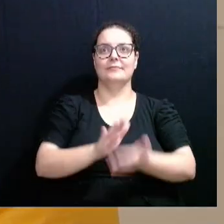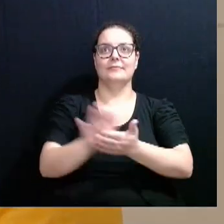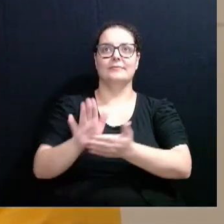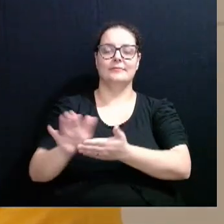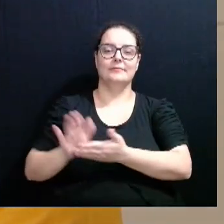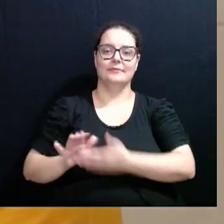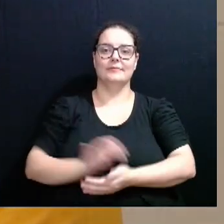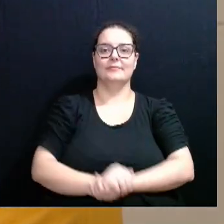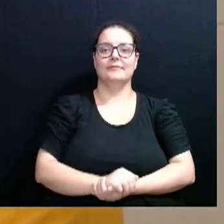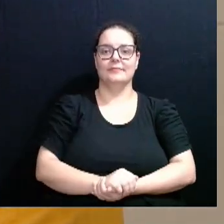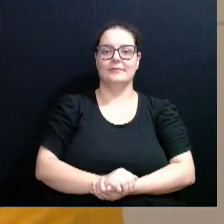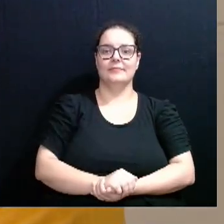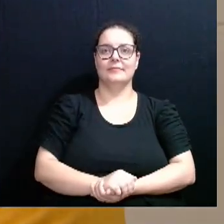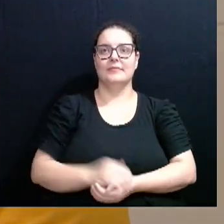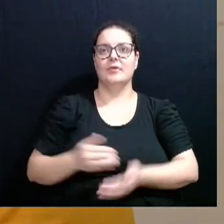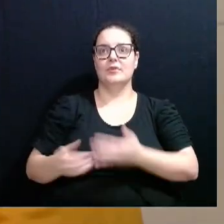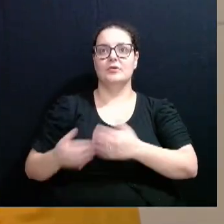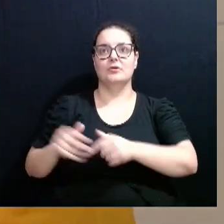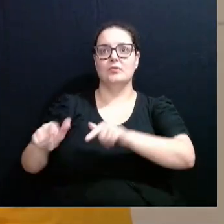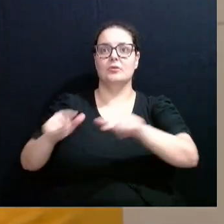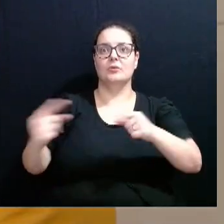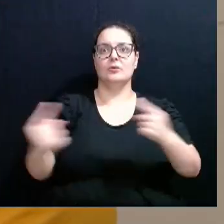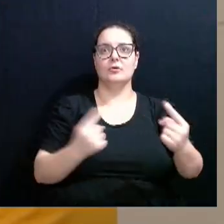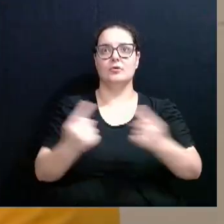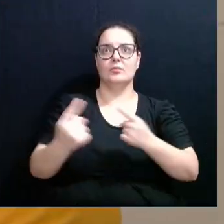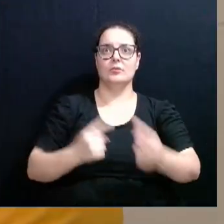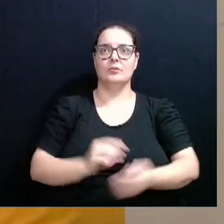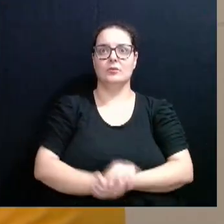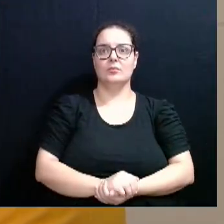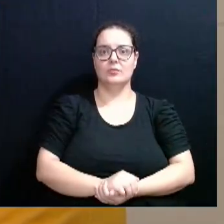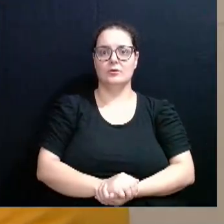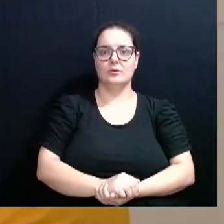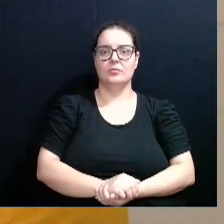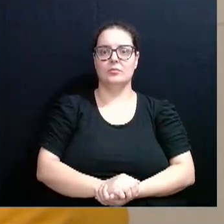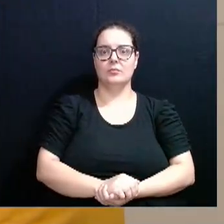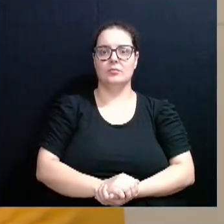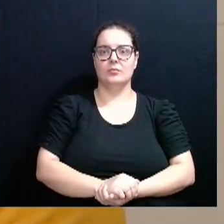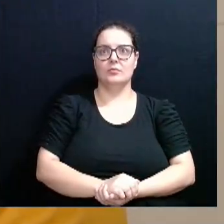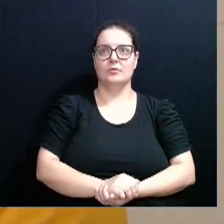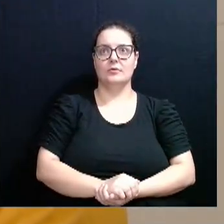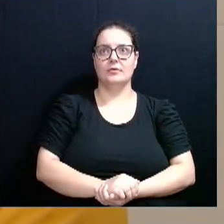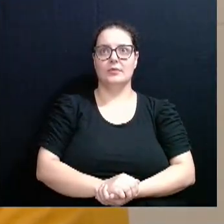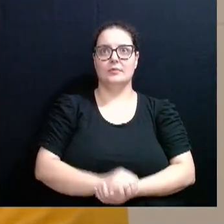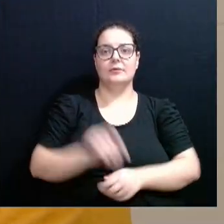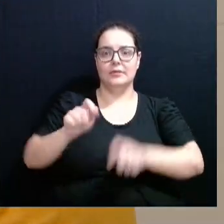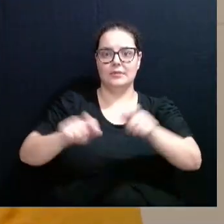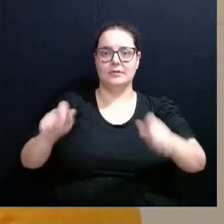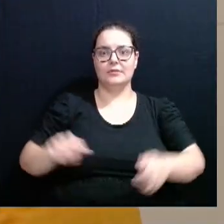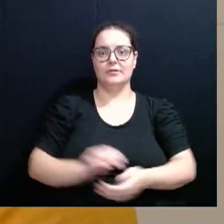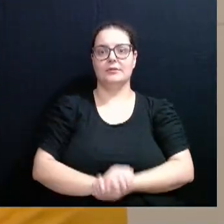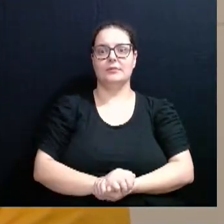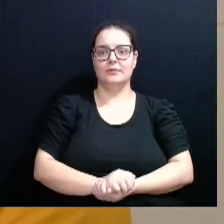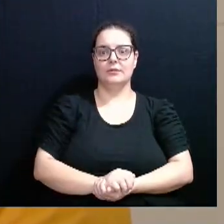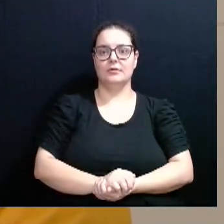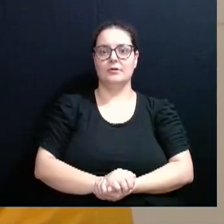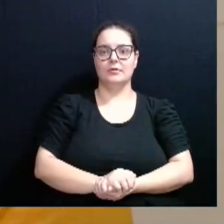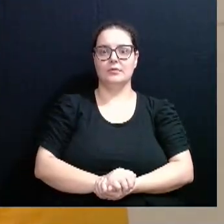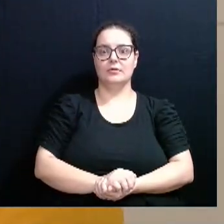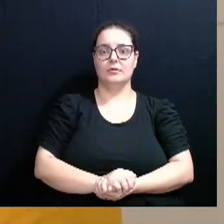qualquer lugar, né? De um grupo de pessoas físicas, ou